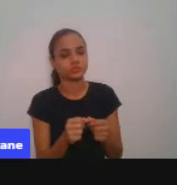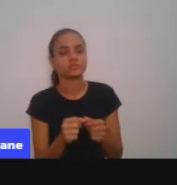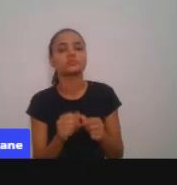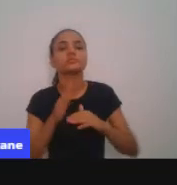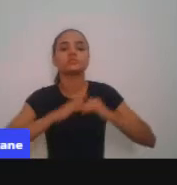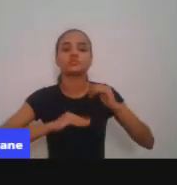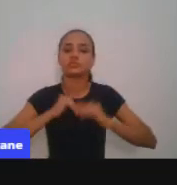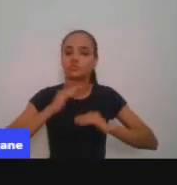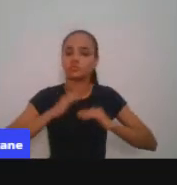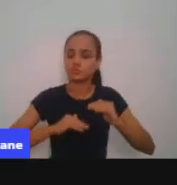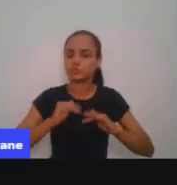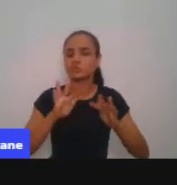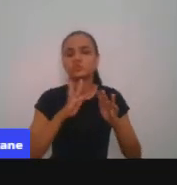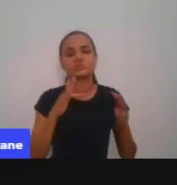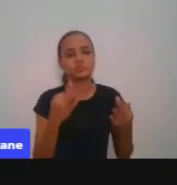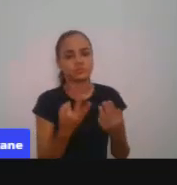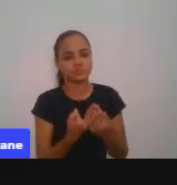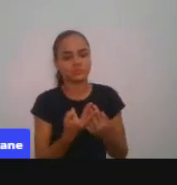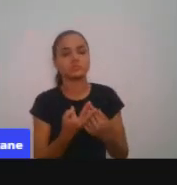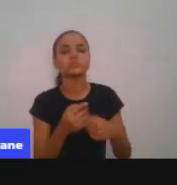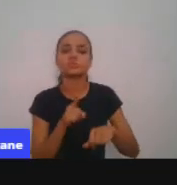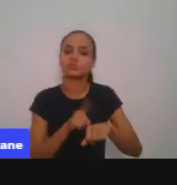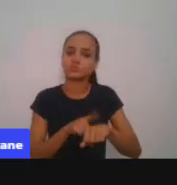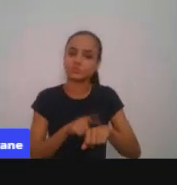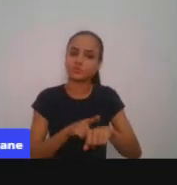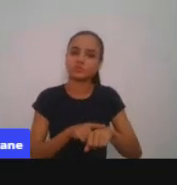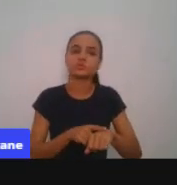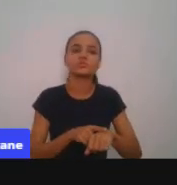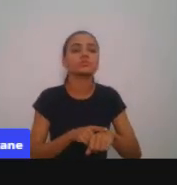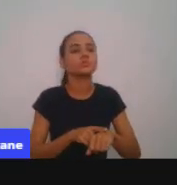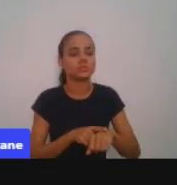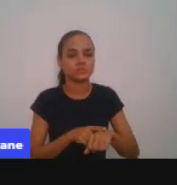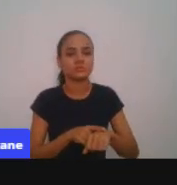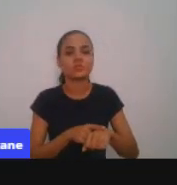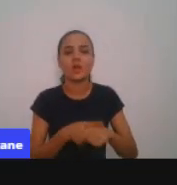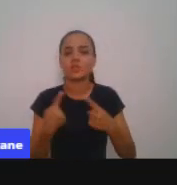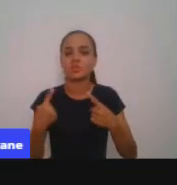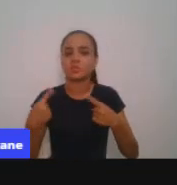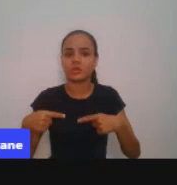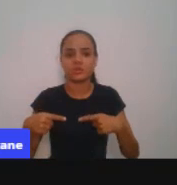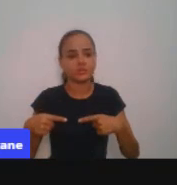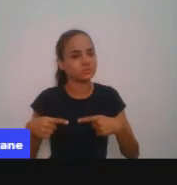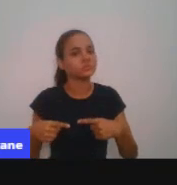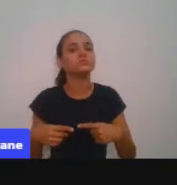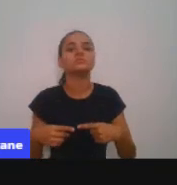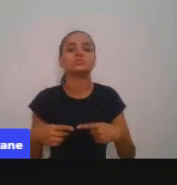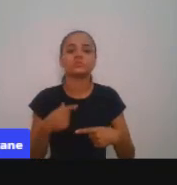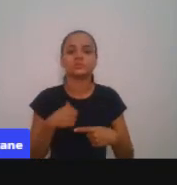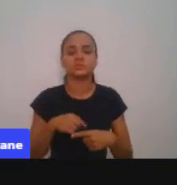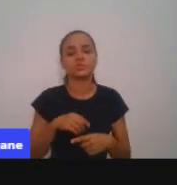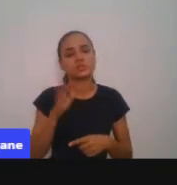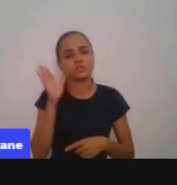estamos passando. Então, se a gente se a gente assistir o jornal e ver quantas pessoas estão morrendo por